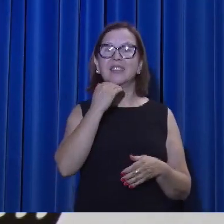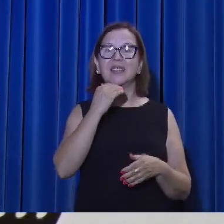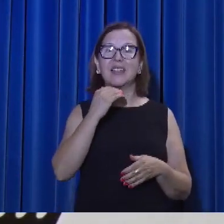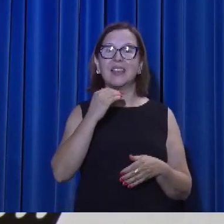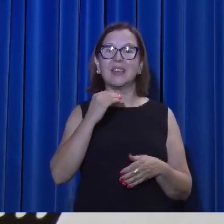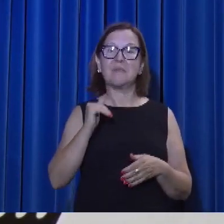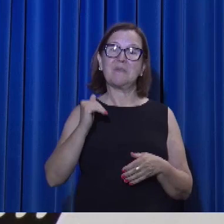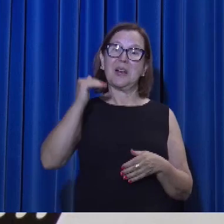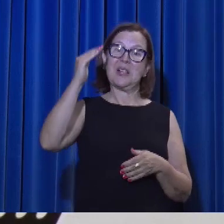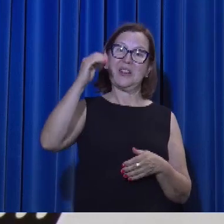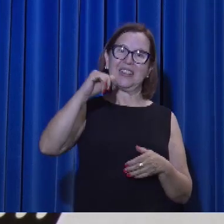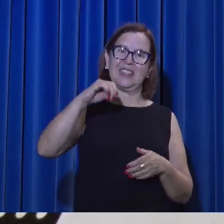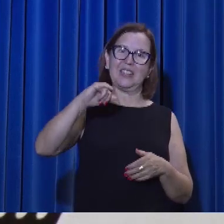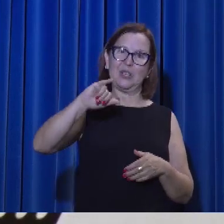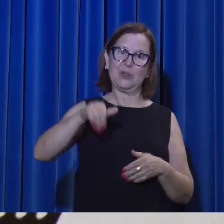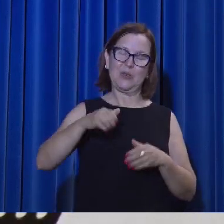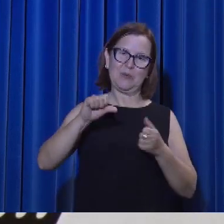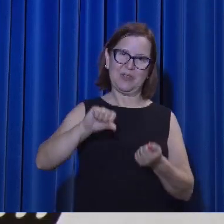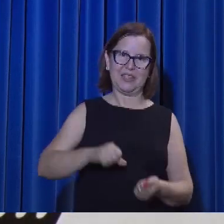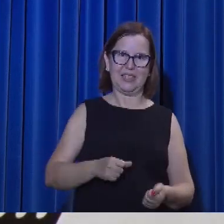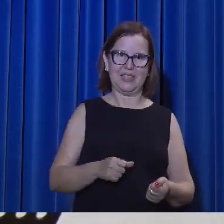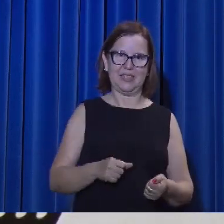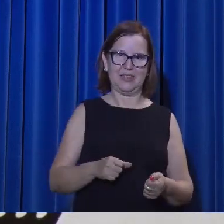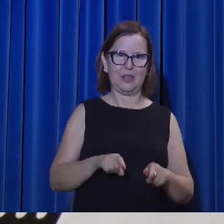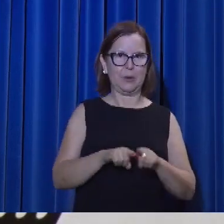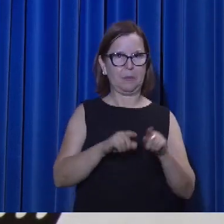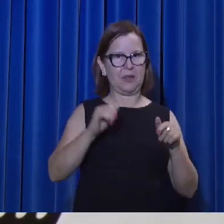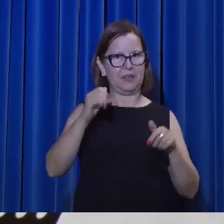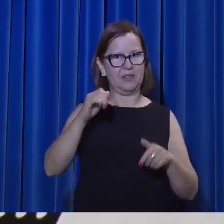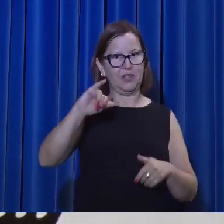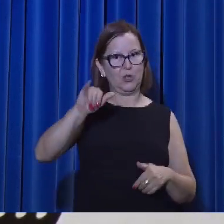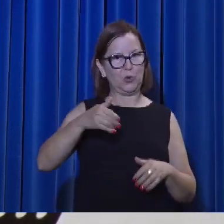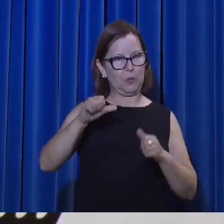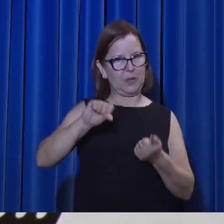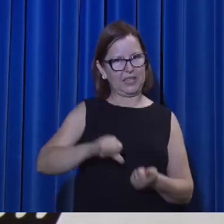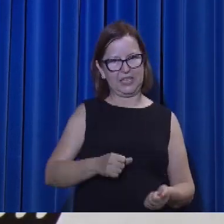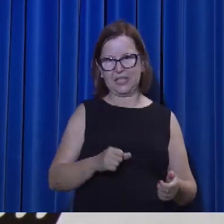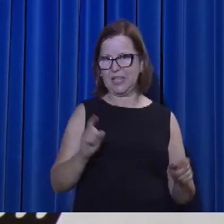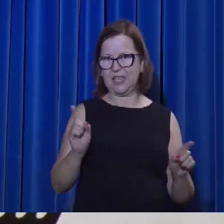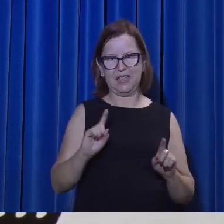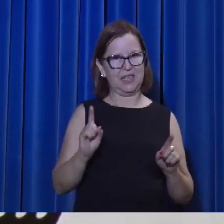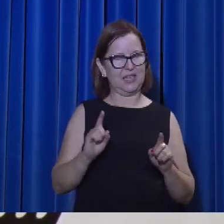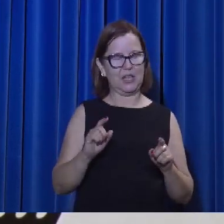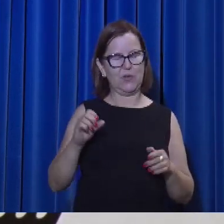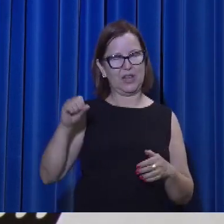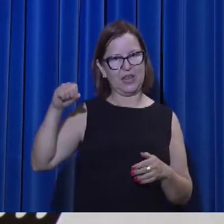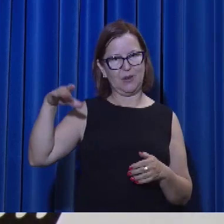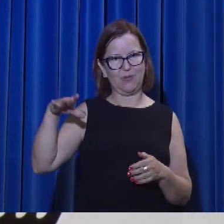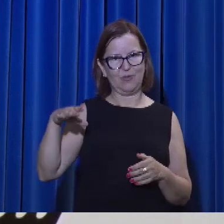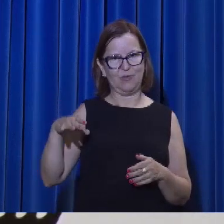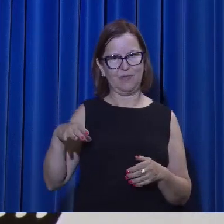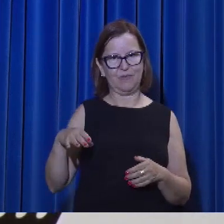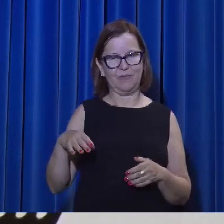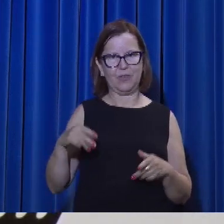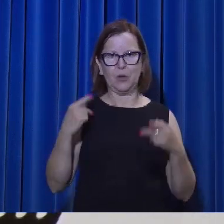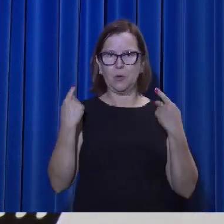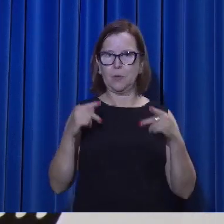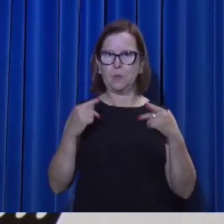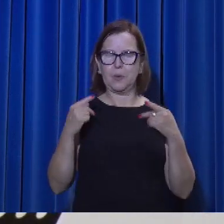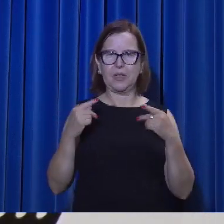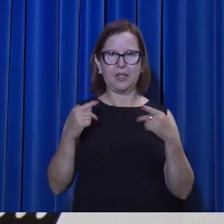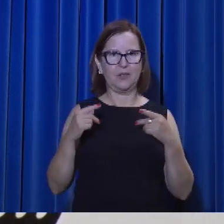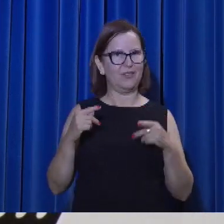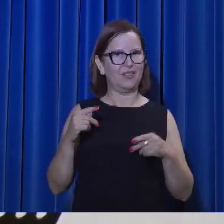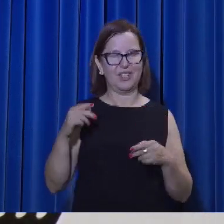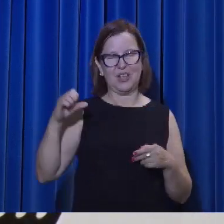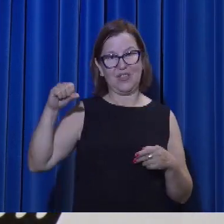interessante, meus irmãos, ele não era a luz. Ele não era a luz. O pregador não deve querer ser a luz, porque ele